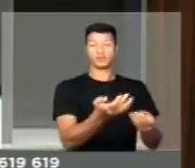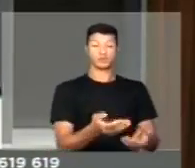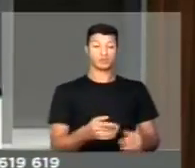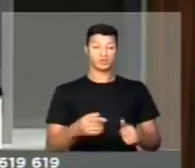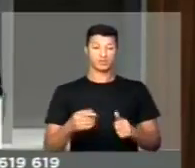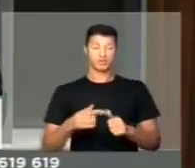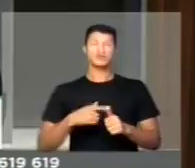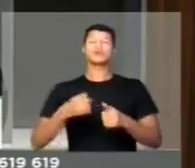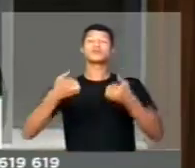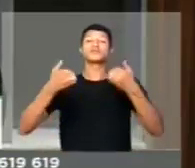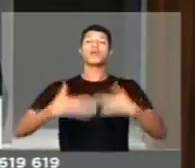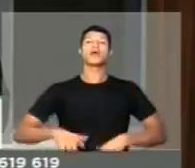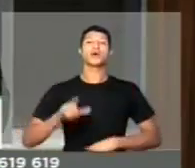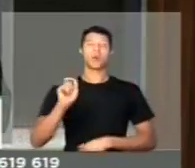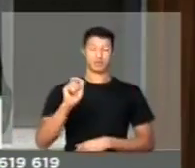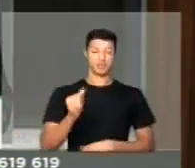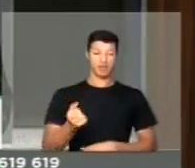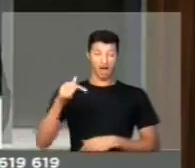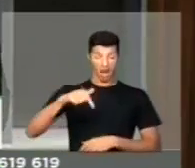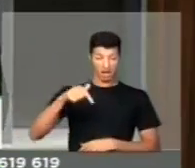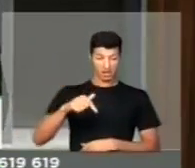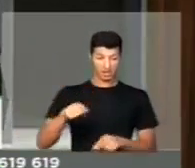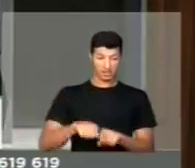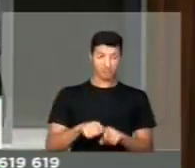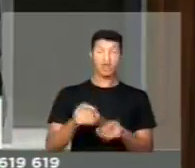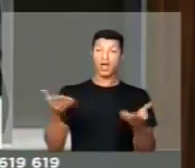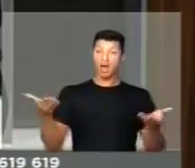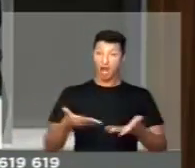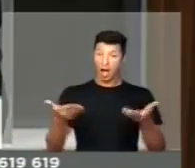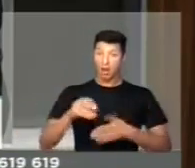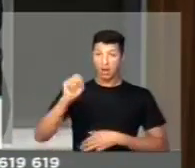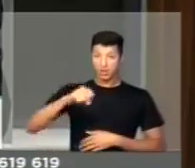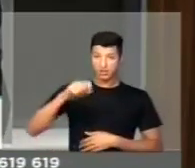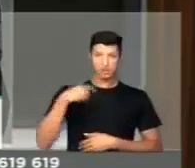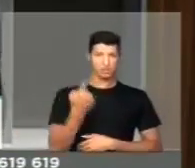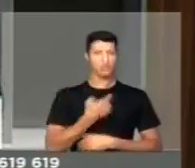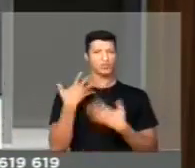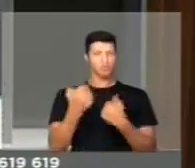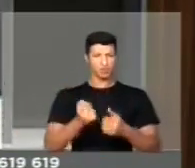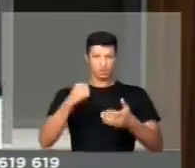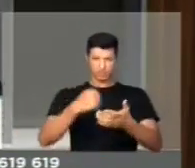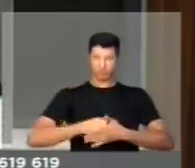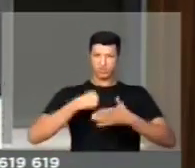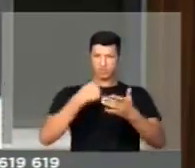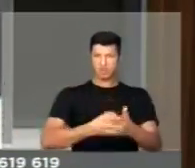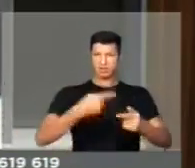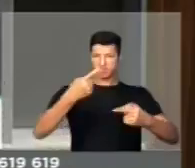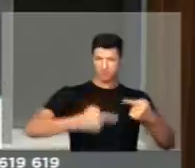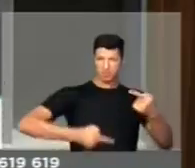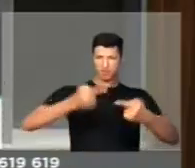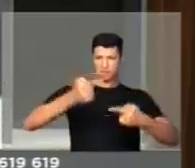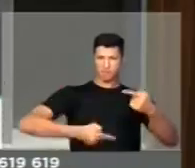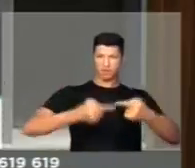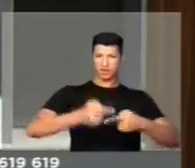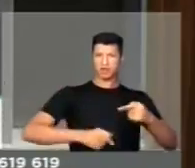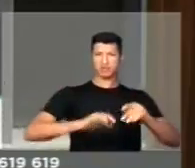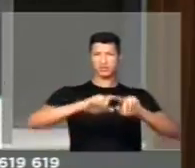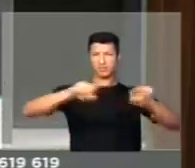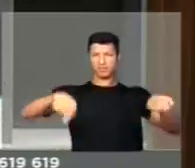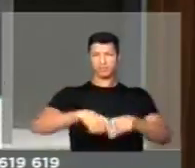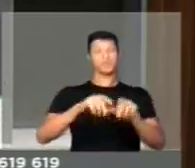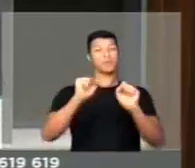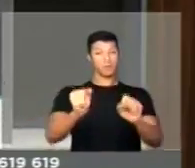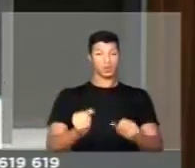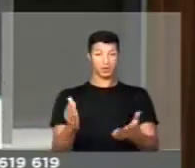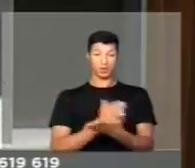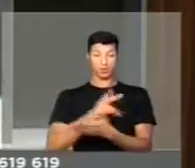Segunda mistificação aqui. Agora sim, nós vamos combater os políticos, o loteamento e tal. Pode